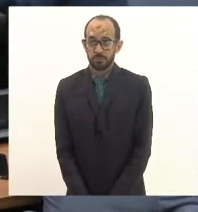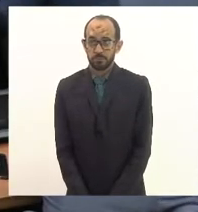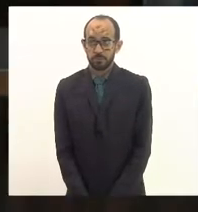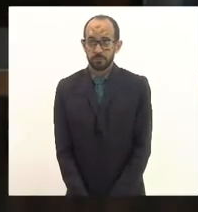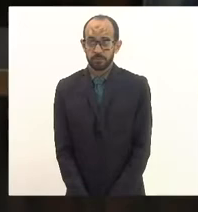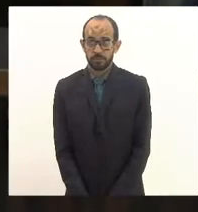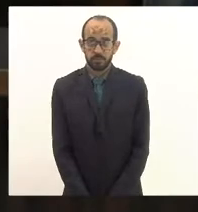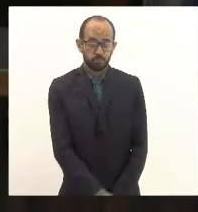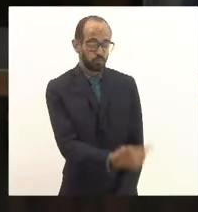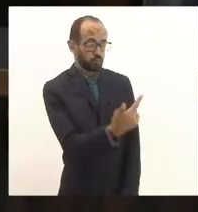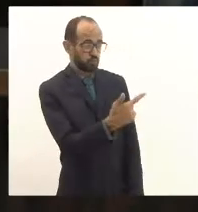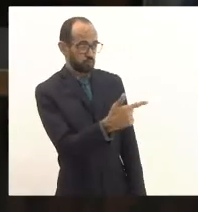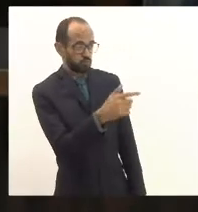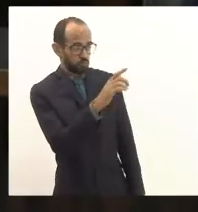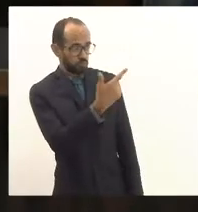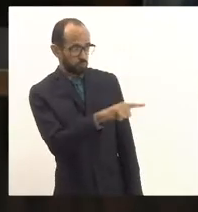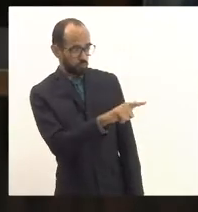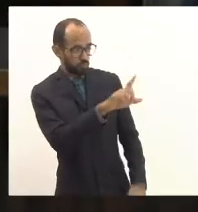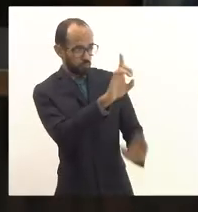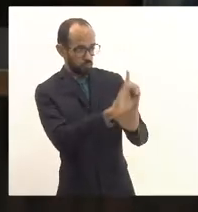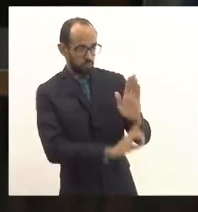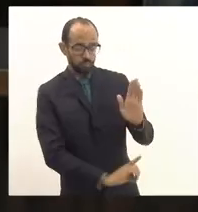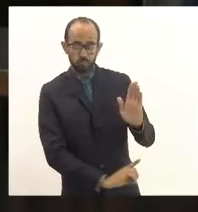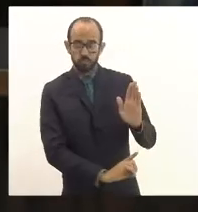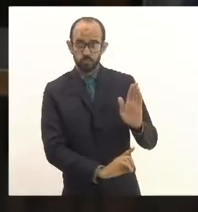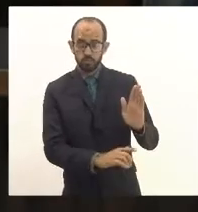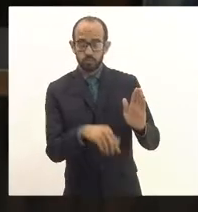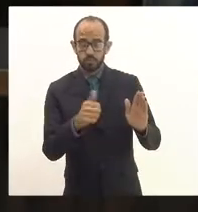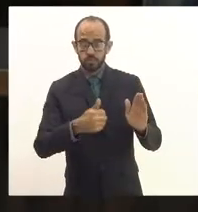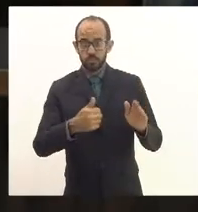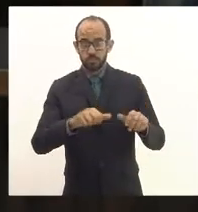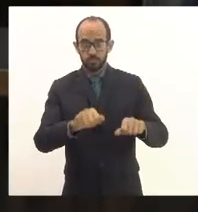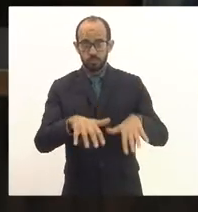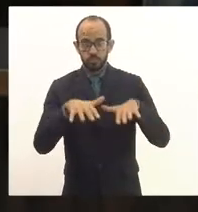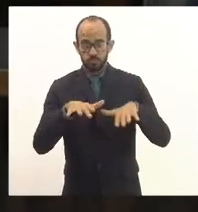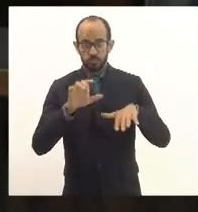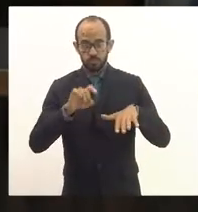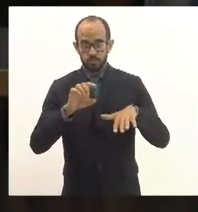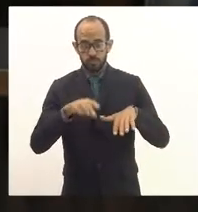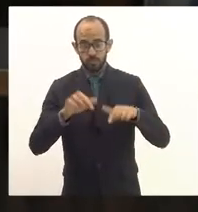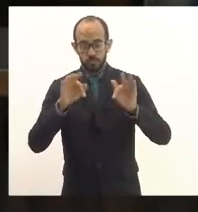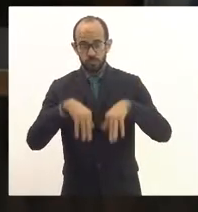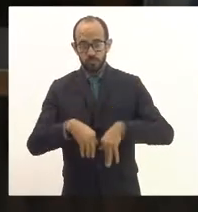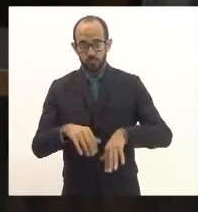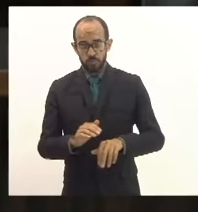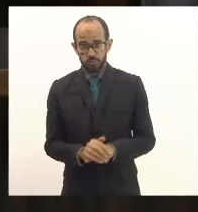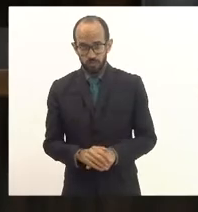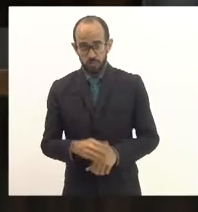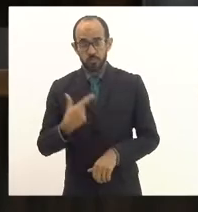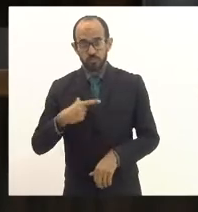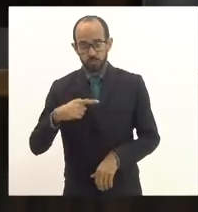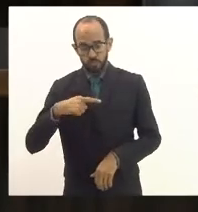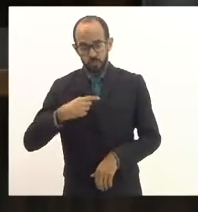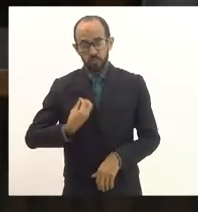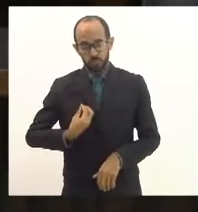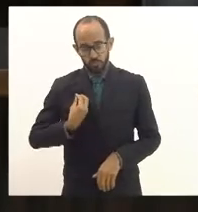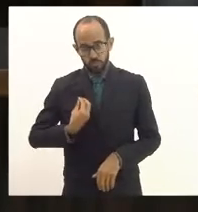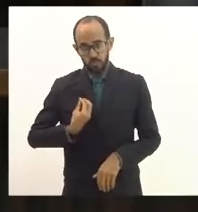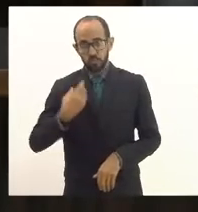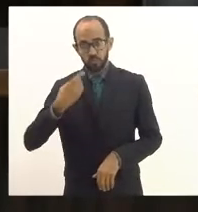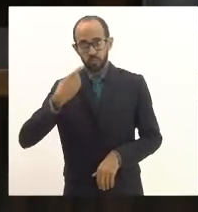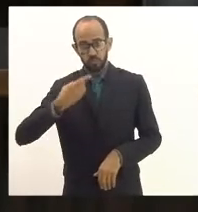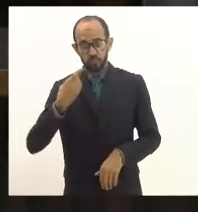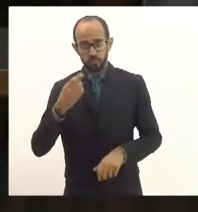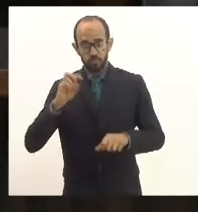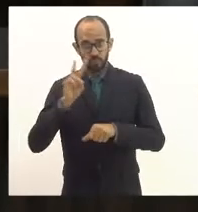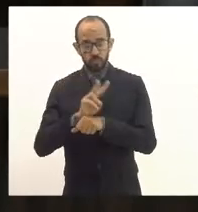Não havendo quem queira fazer declaração de voto, a primeira sessão extraordinária está encerrada. Havendo número legal sobre a proteção de Deus, iniciamos